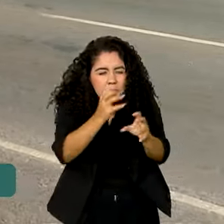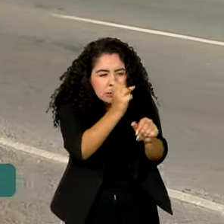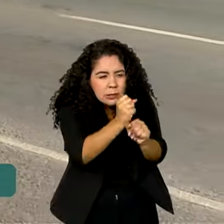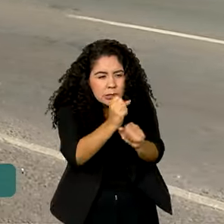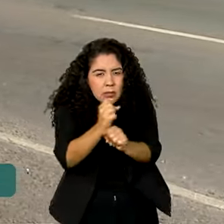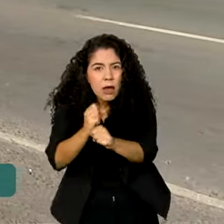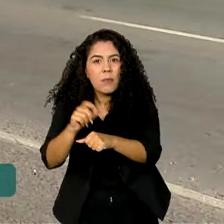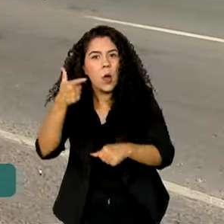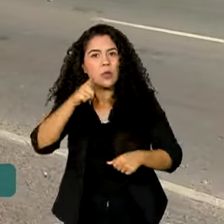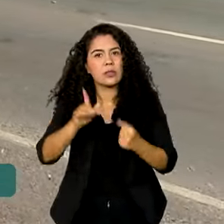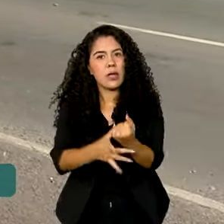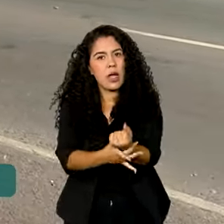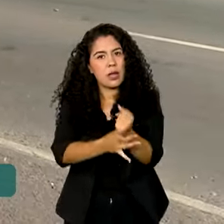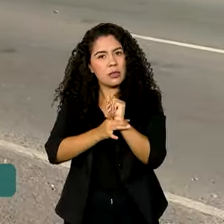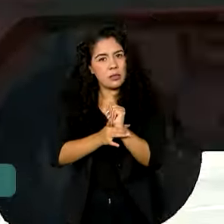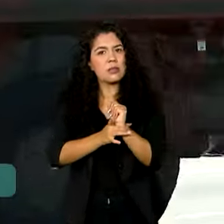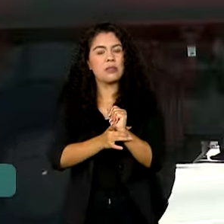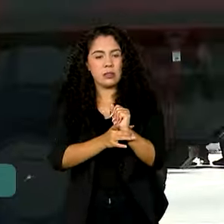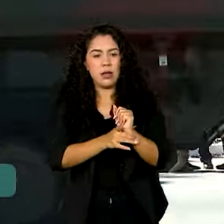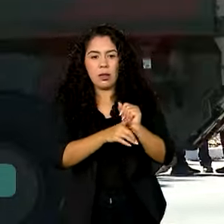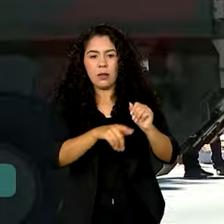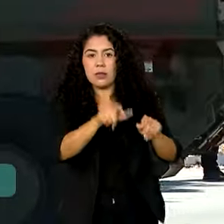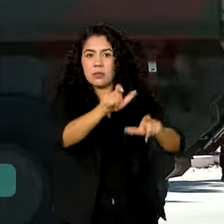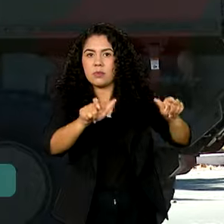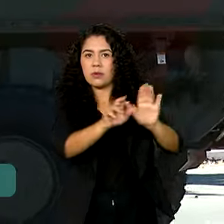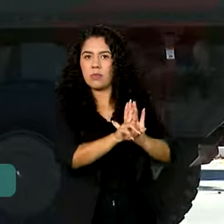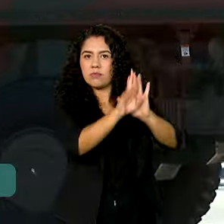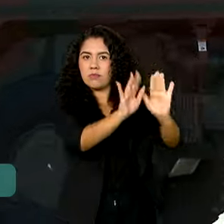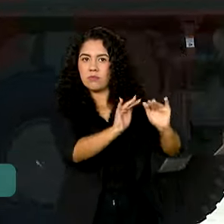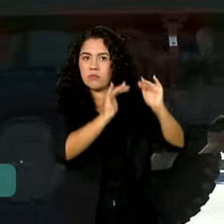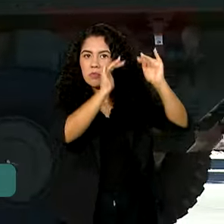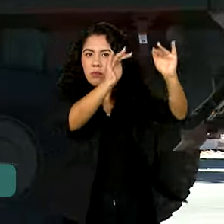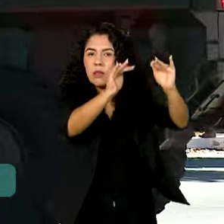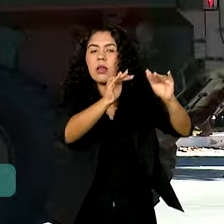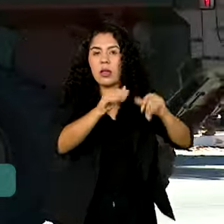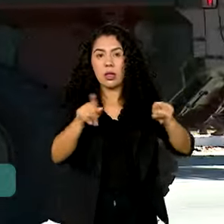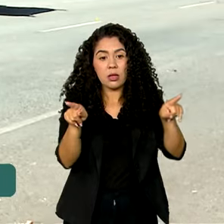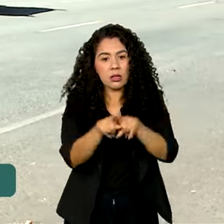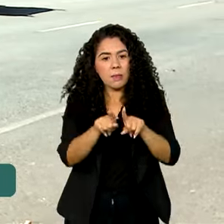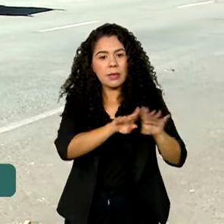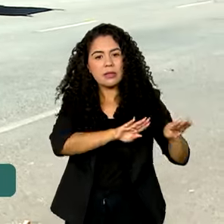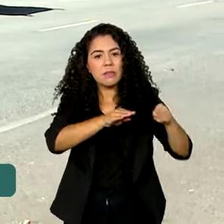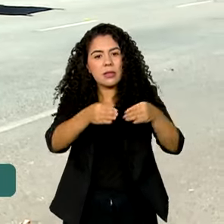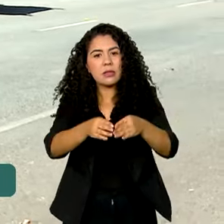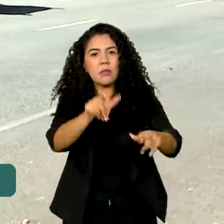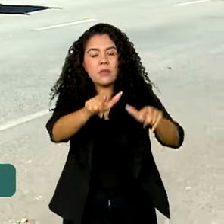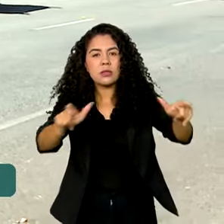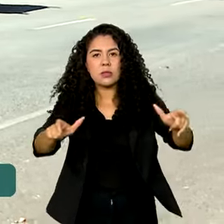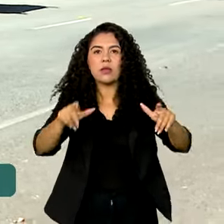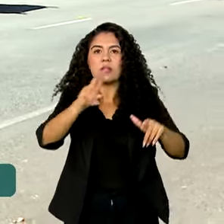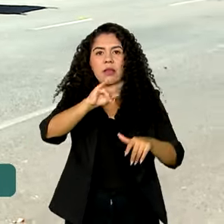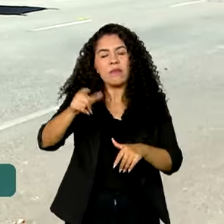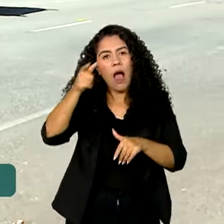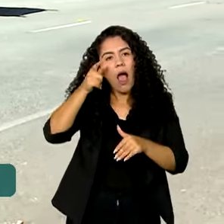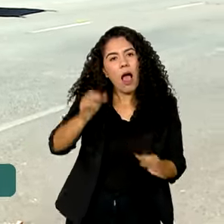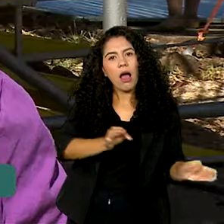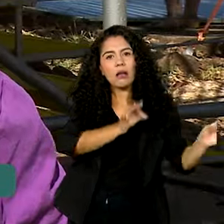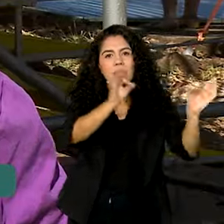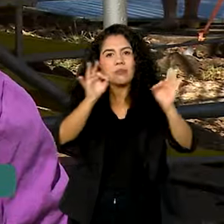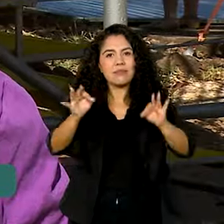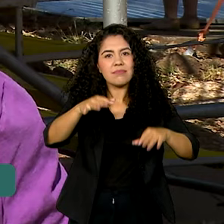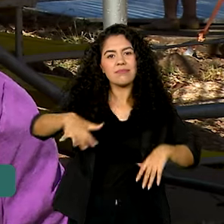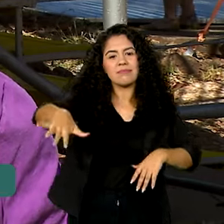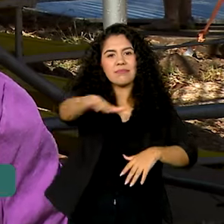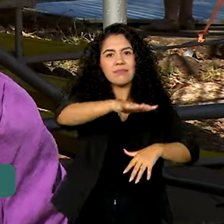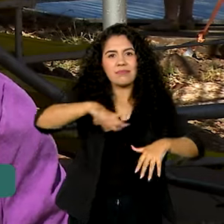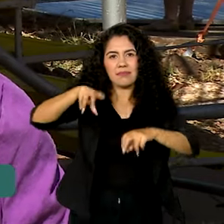a segurança das autoridades. Segurança que também é pensada para o público que vai acompanhar o desfile das arquibancadas.